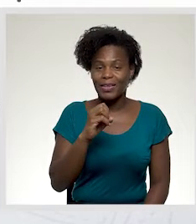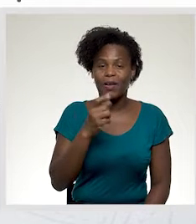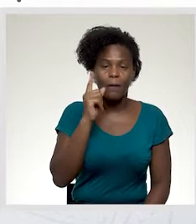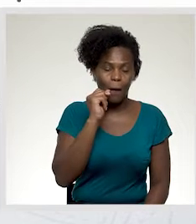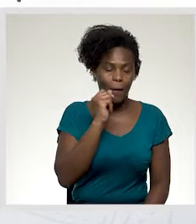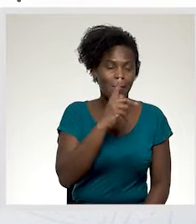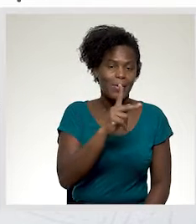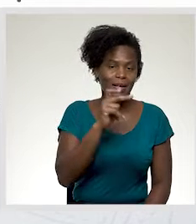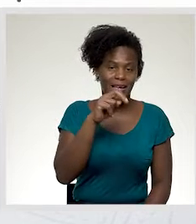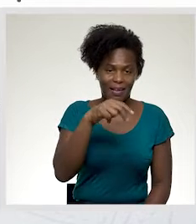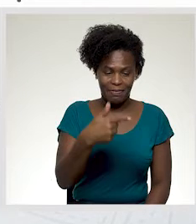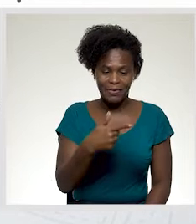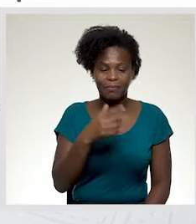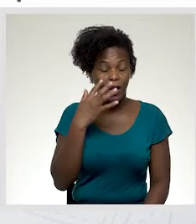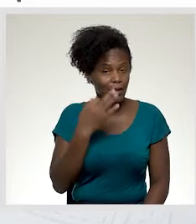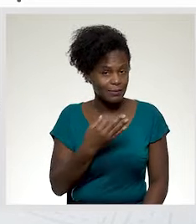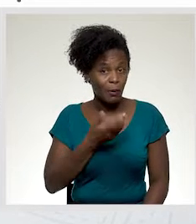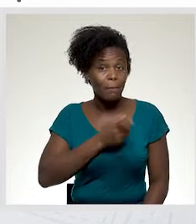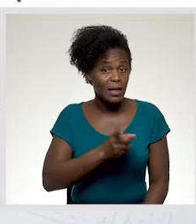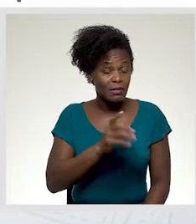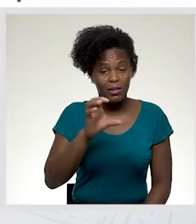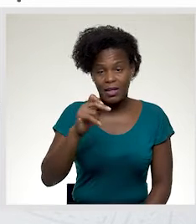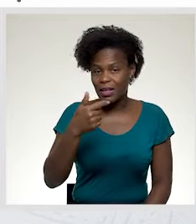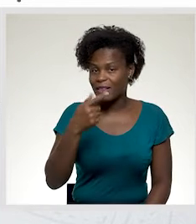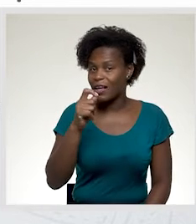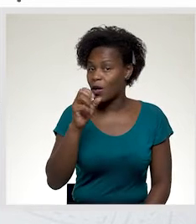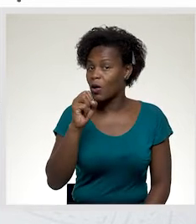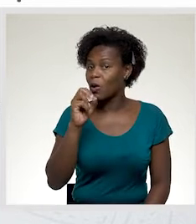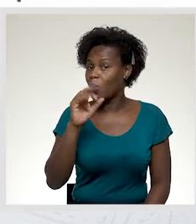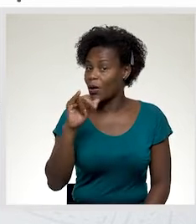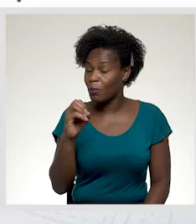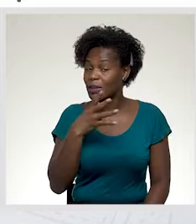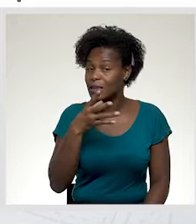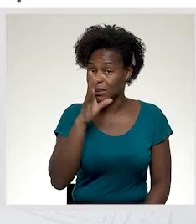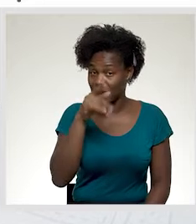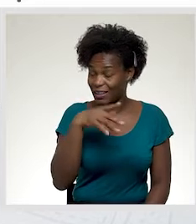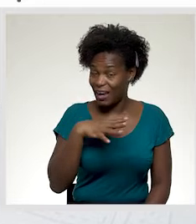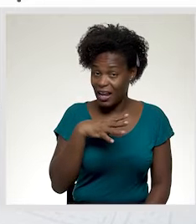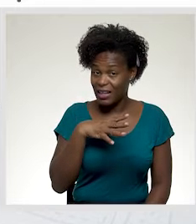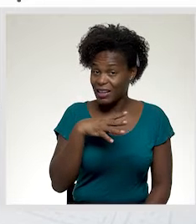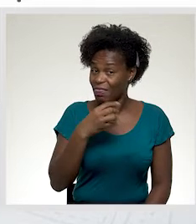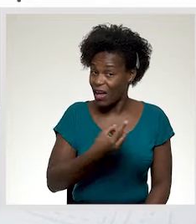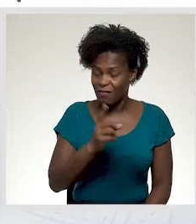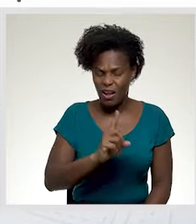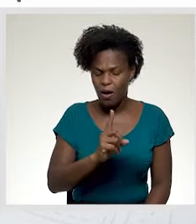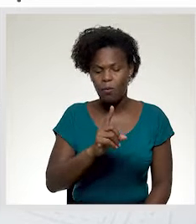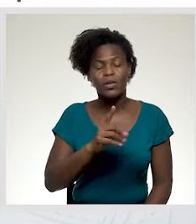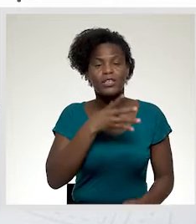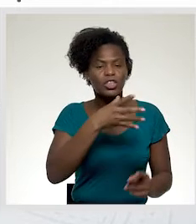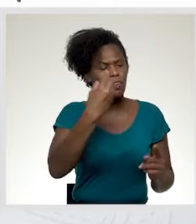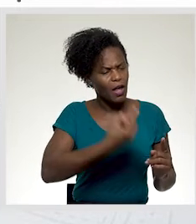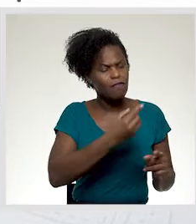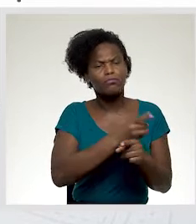Assim, o imperativo categórico não diz se queres, então deves, mas sim diz deves